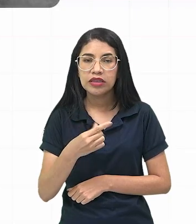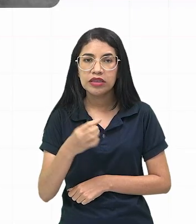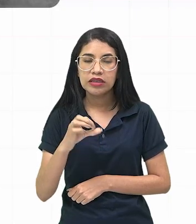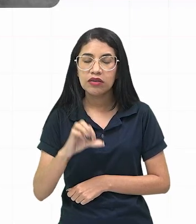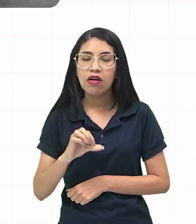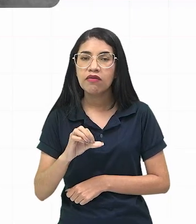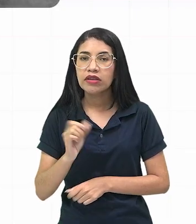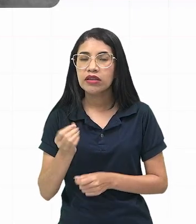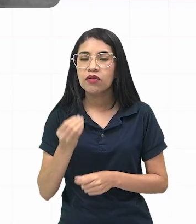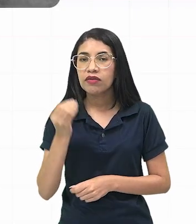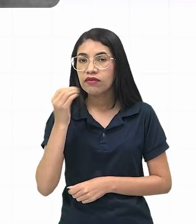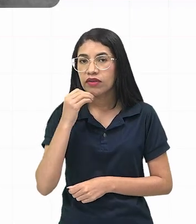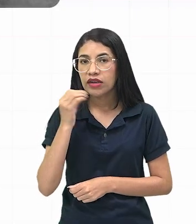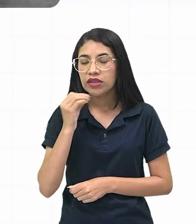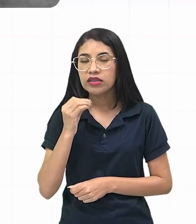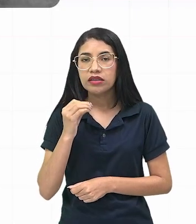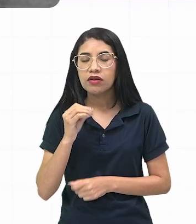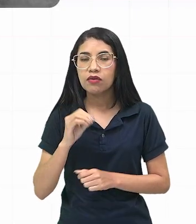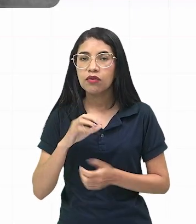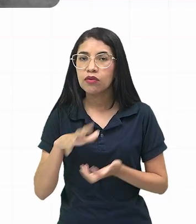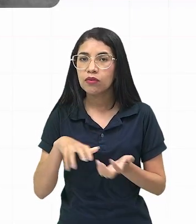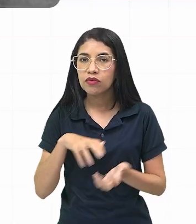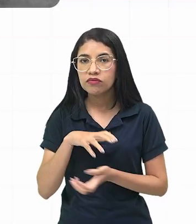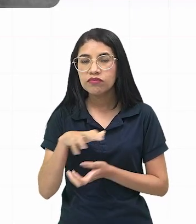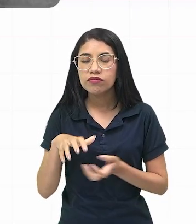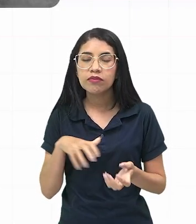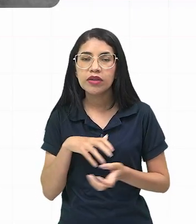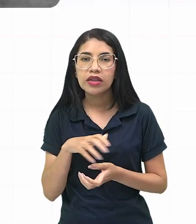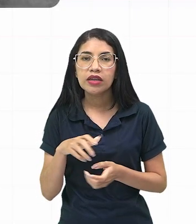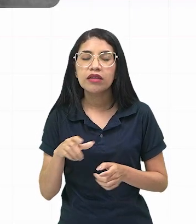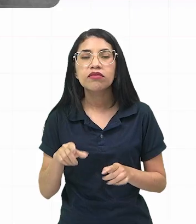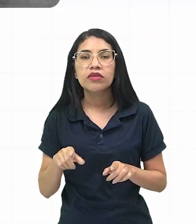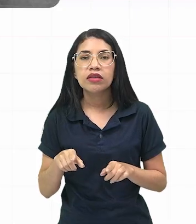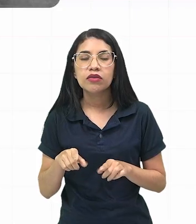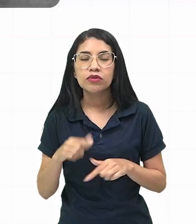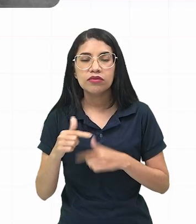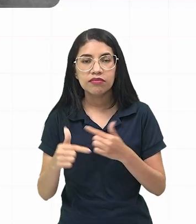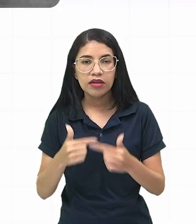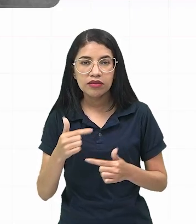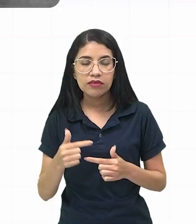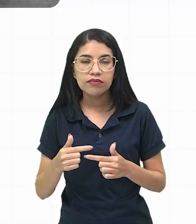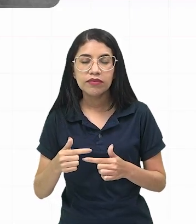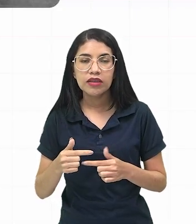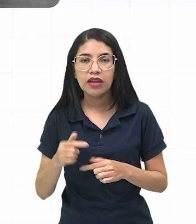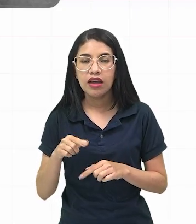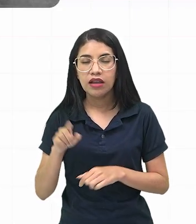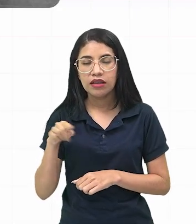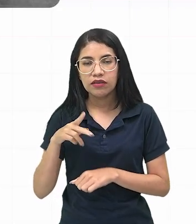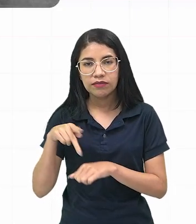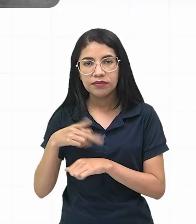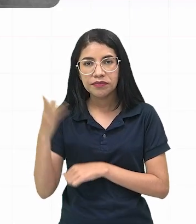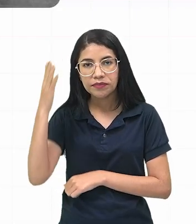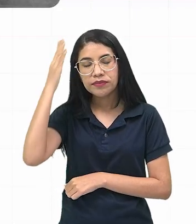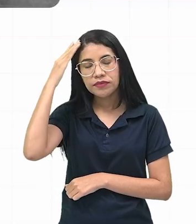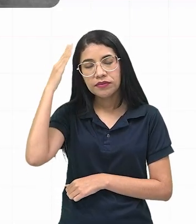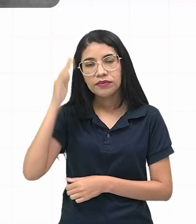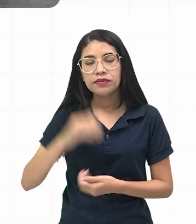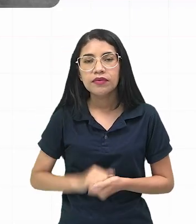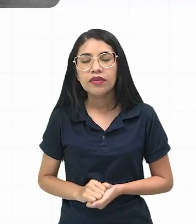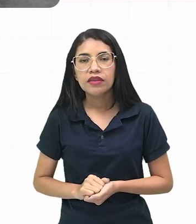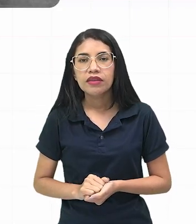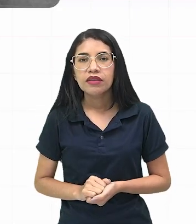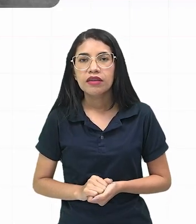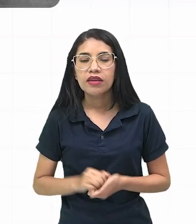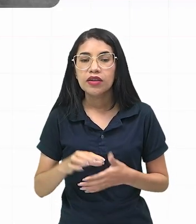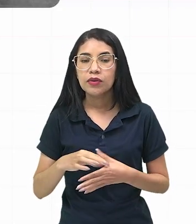acabou enfraquecendo mais ou menos ali, enfraquecendo bastante o movimento dos trabalhadores ali no México. Né? O